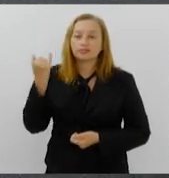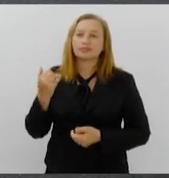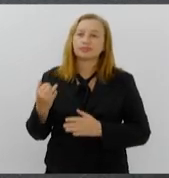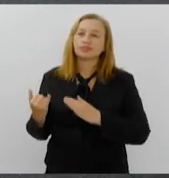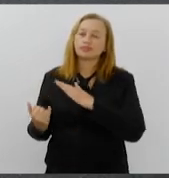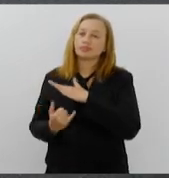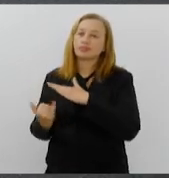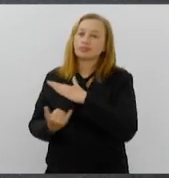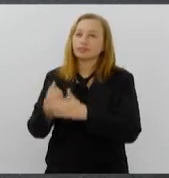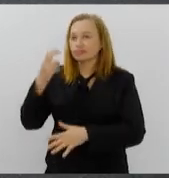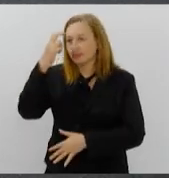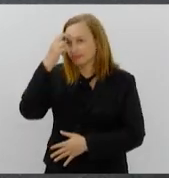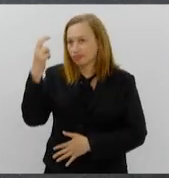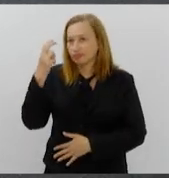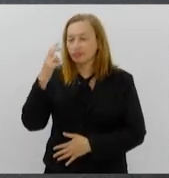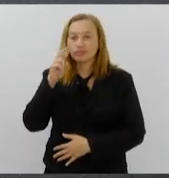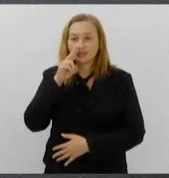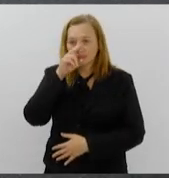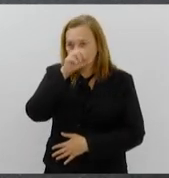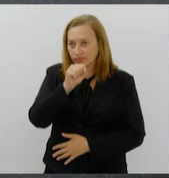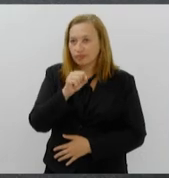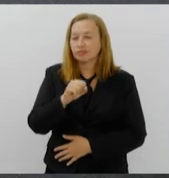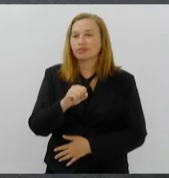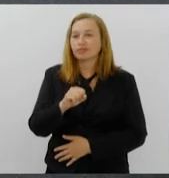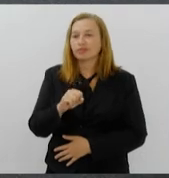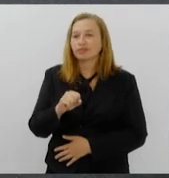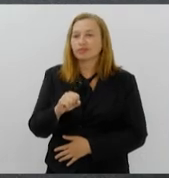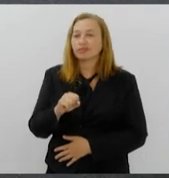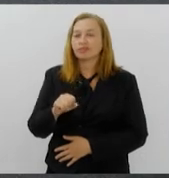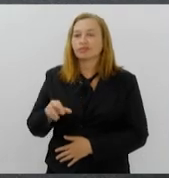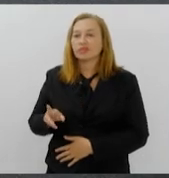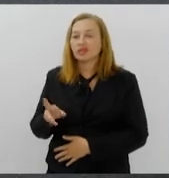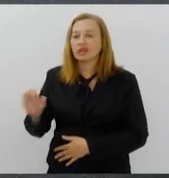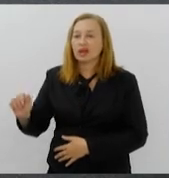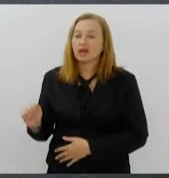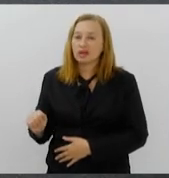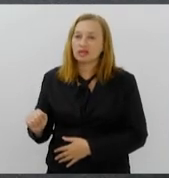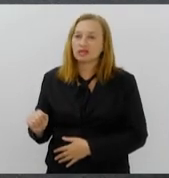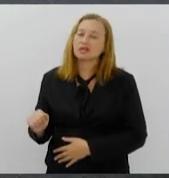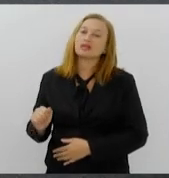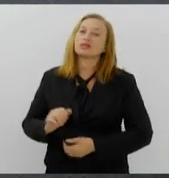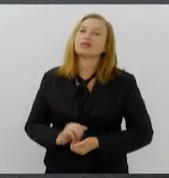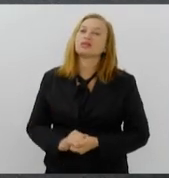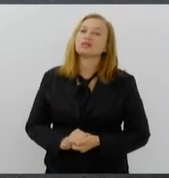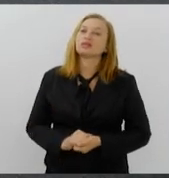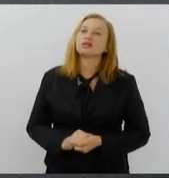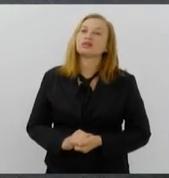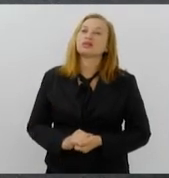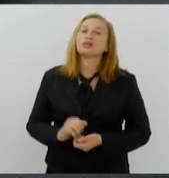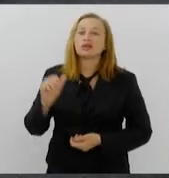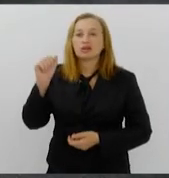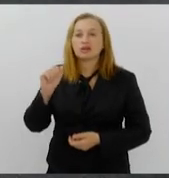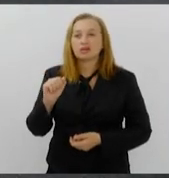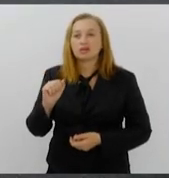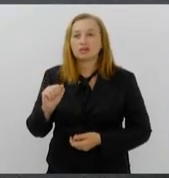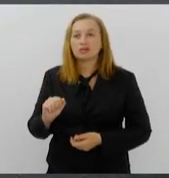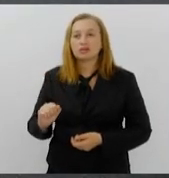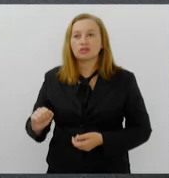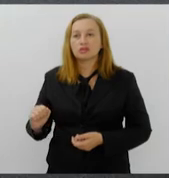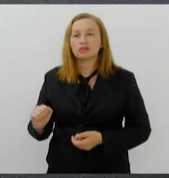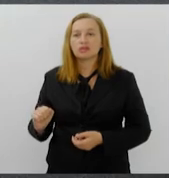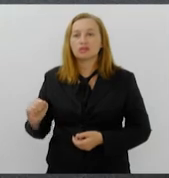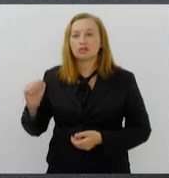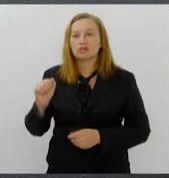instituição cultural tão forte, tão grande para a região serrana, centro-norte fluminense, que é a nossa Sociedade Musical São João